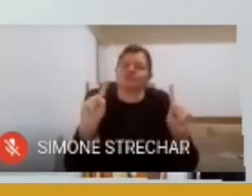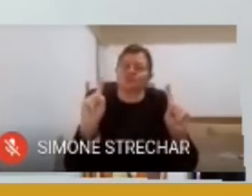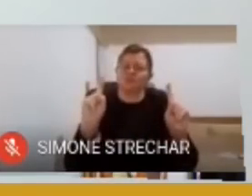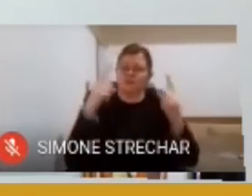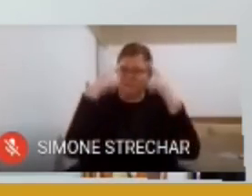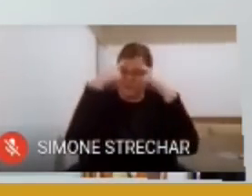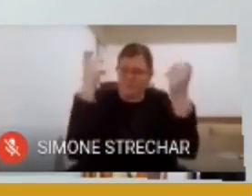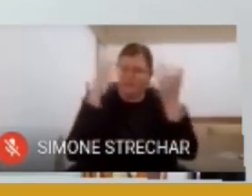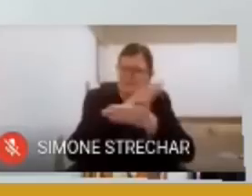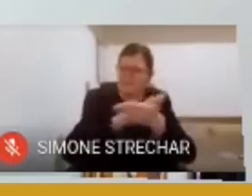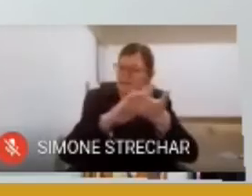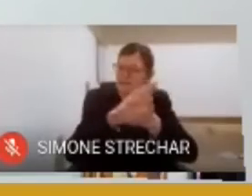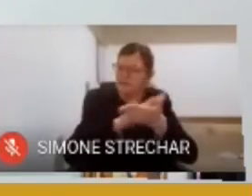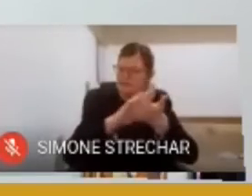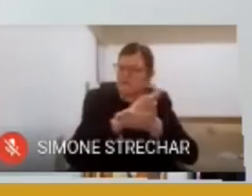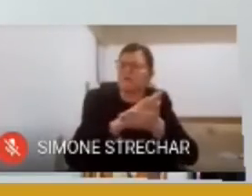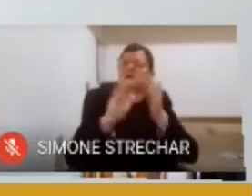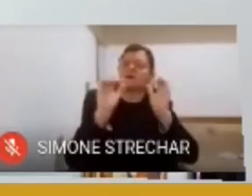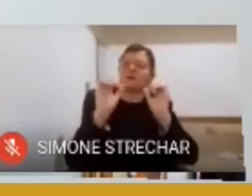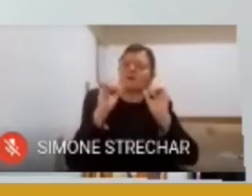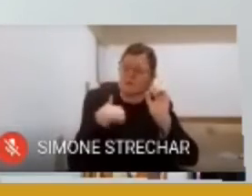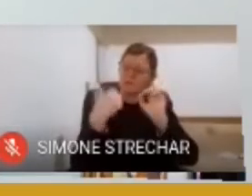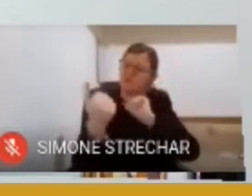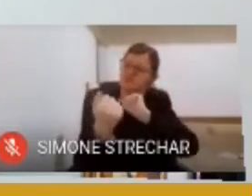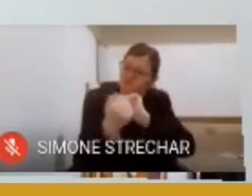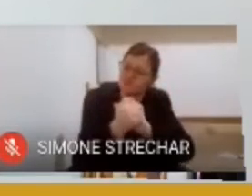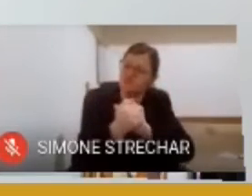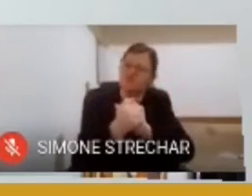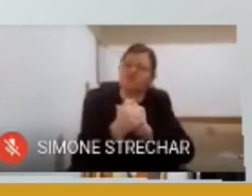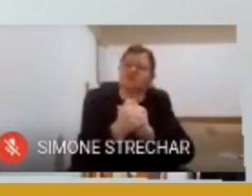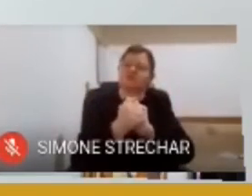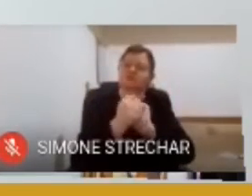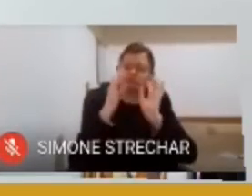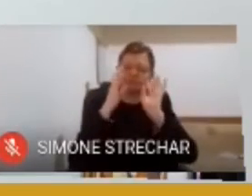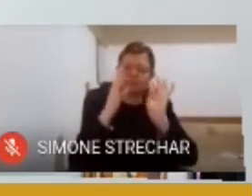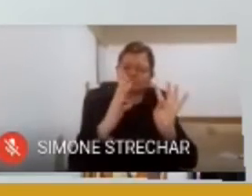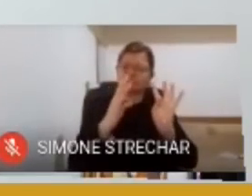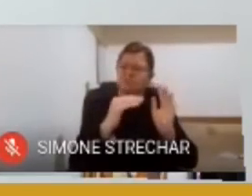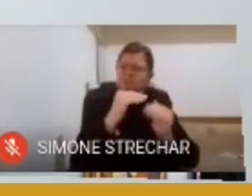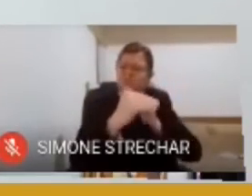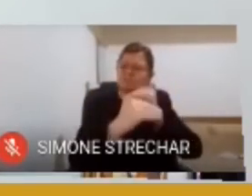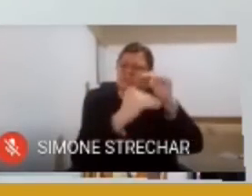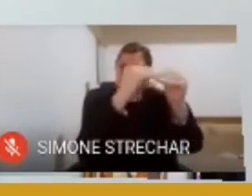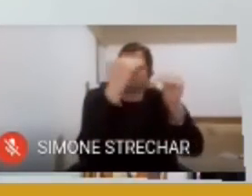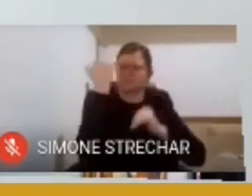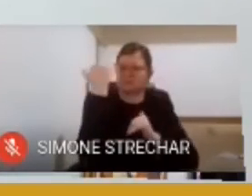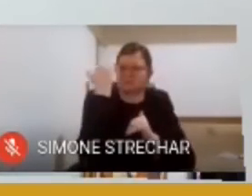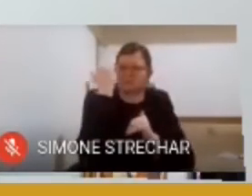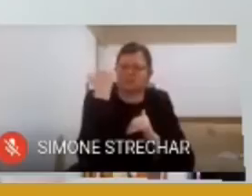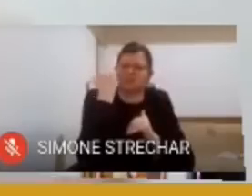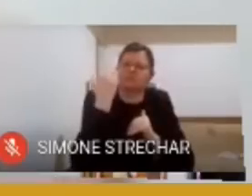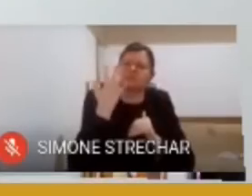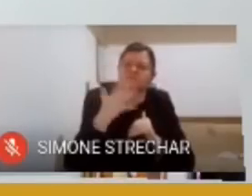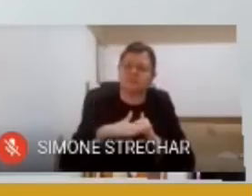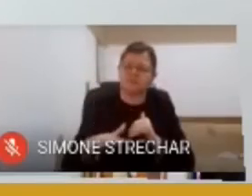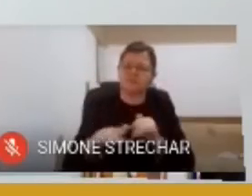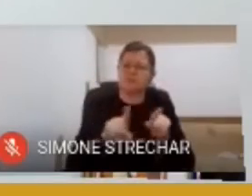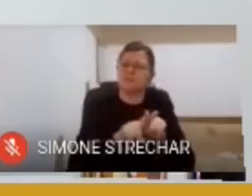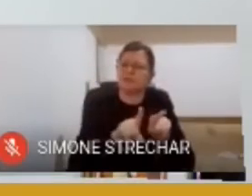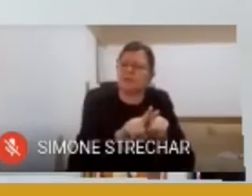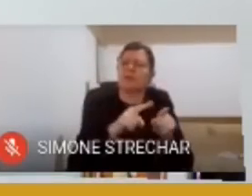gente sabe dos recursos escassos das nossas instituições, infelizmente, mas um lembretinho pequeno dizendo que aqui não